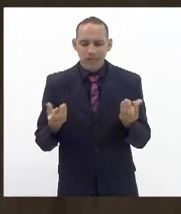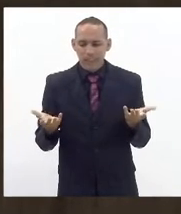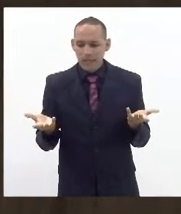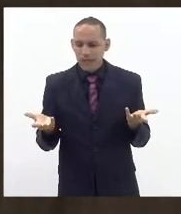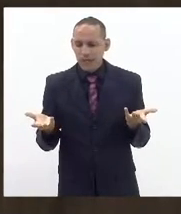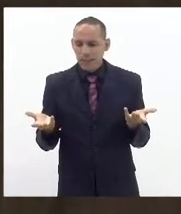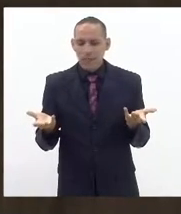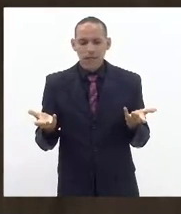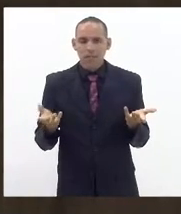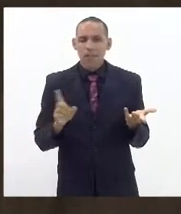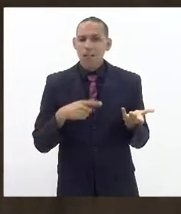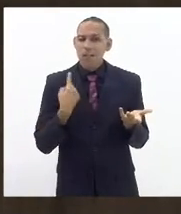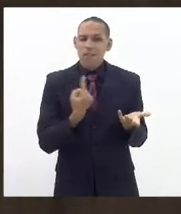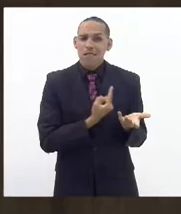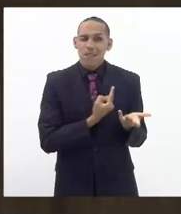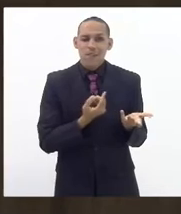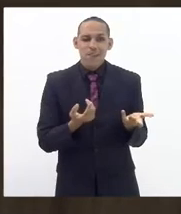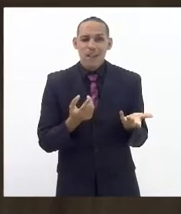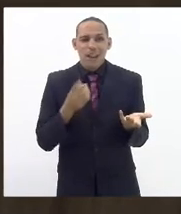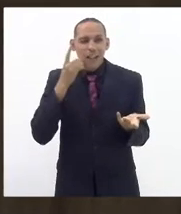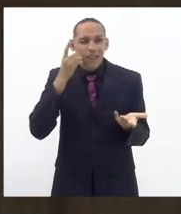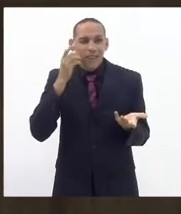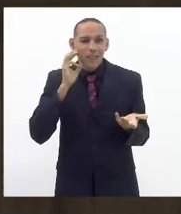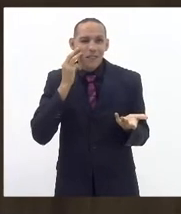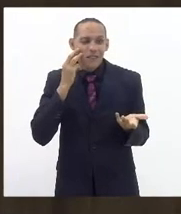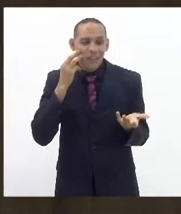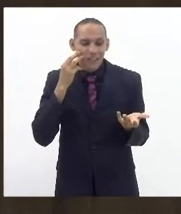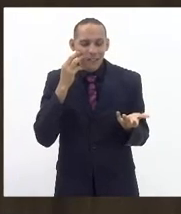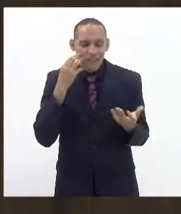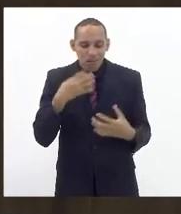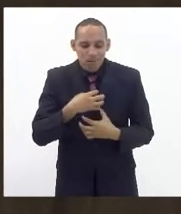assim, a gente fica, deputado Valdec,